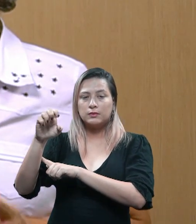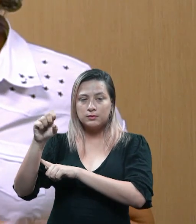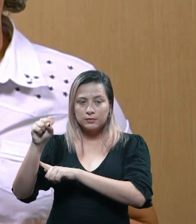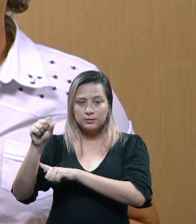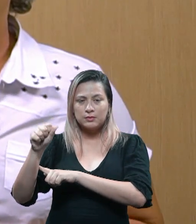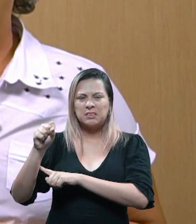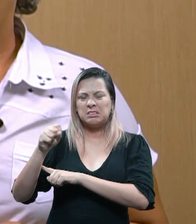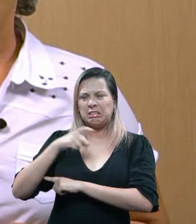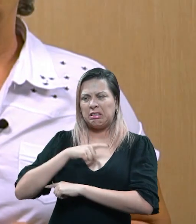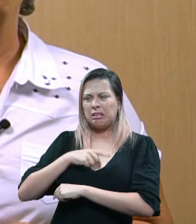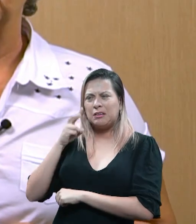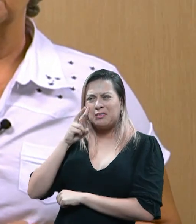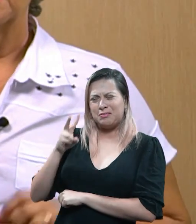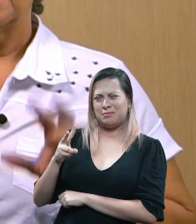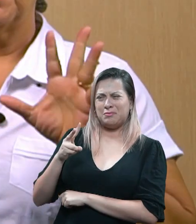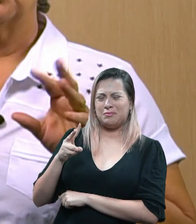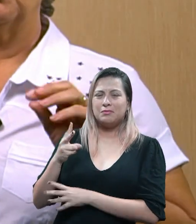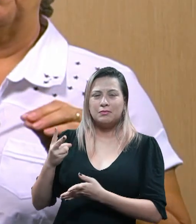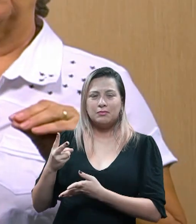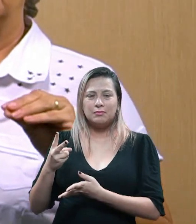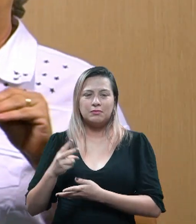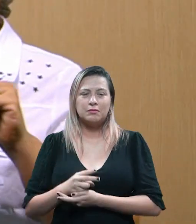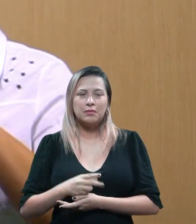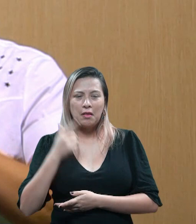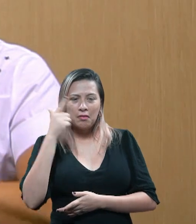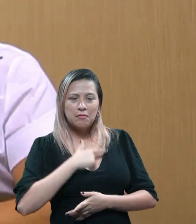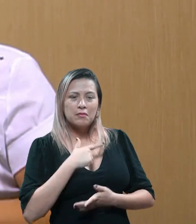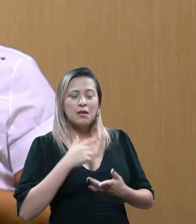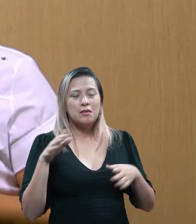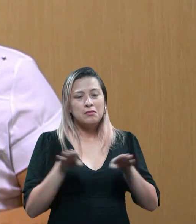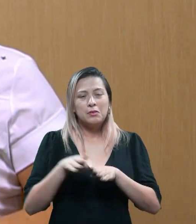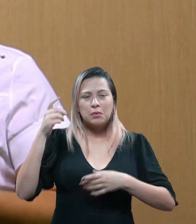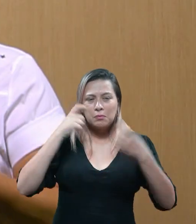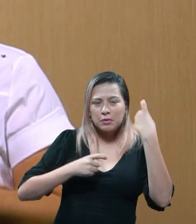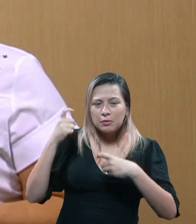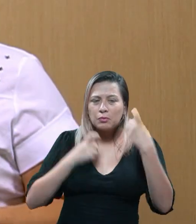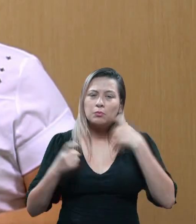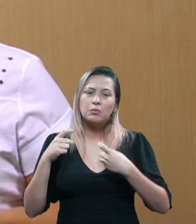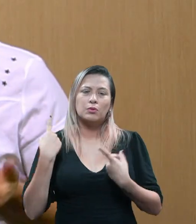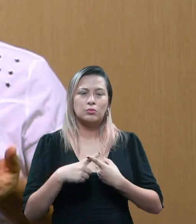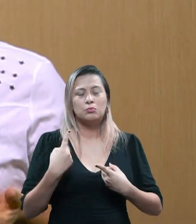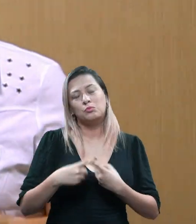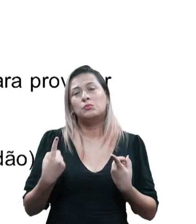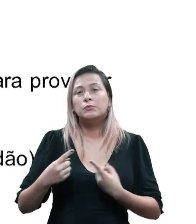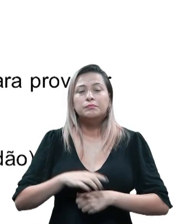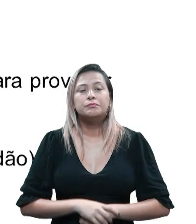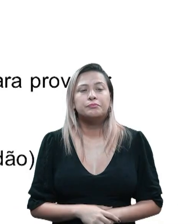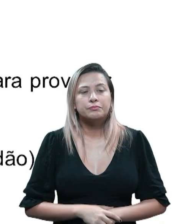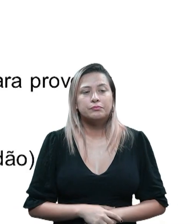aspecto desagradável e preocupante, a partir do momento em que ela ocasiona alterações da epiderme e